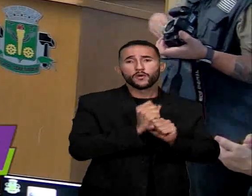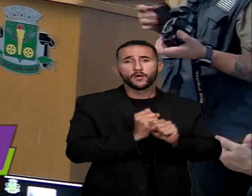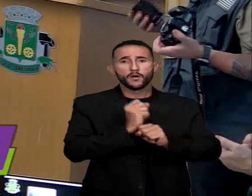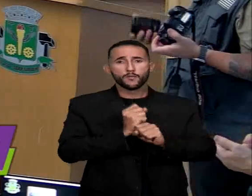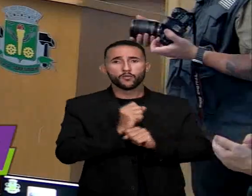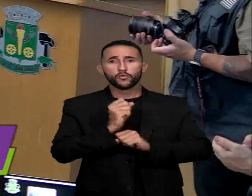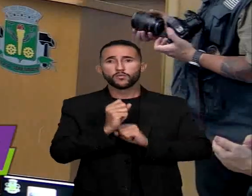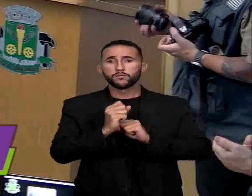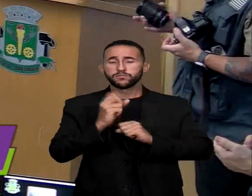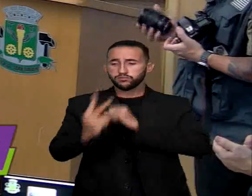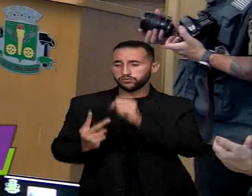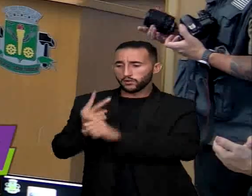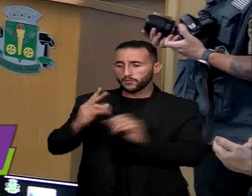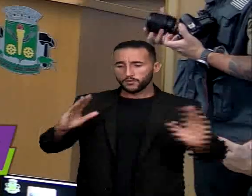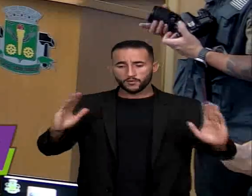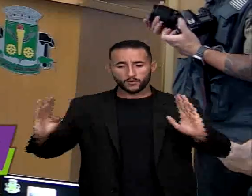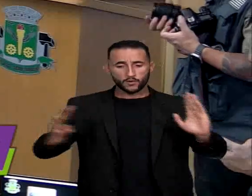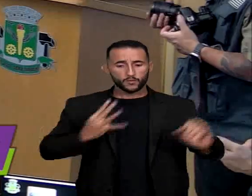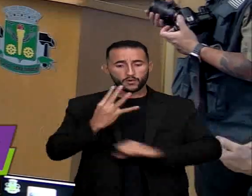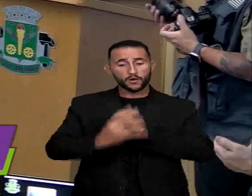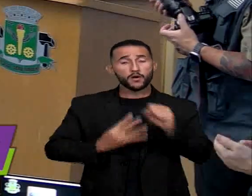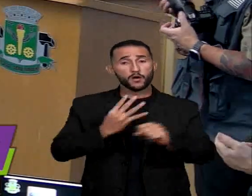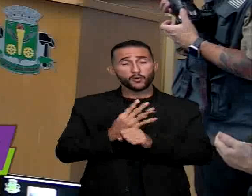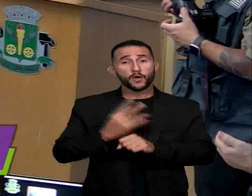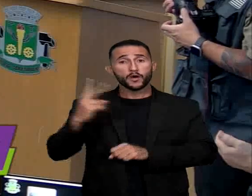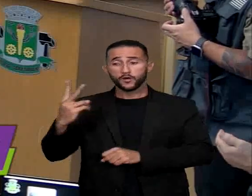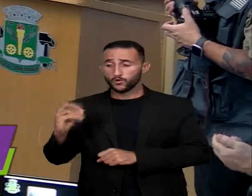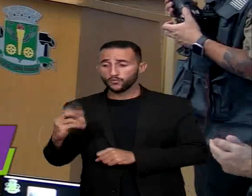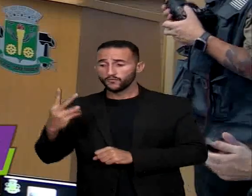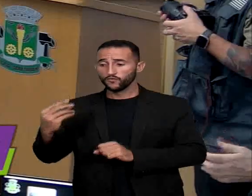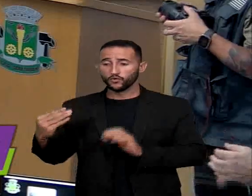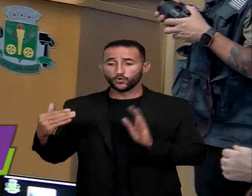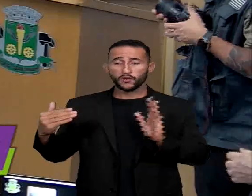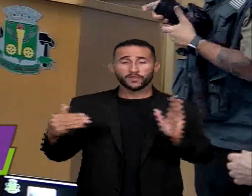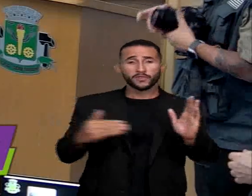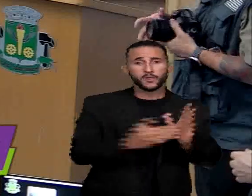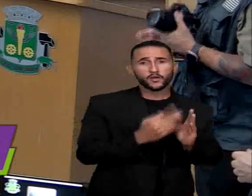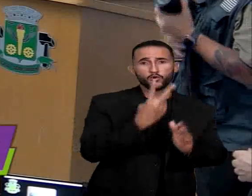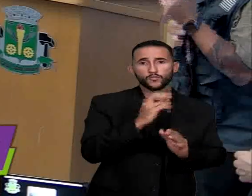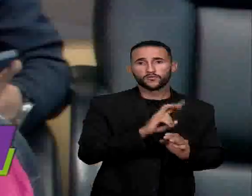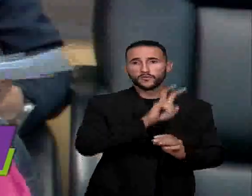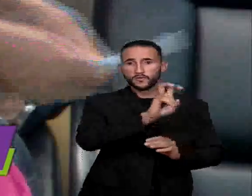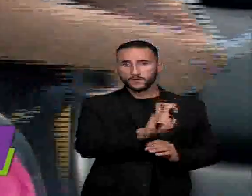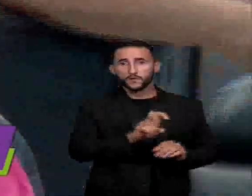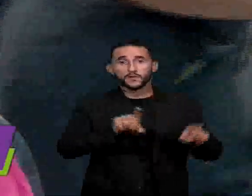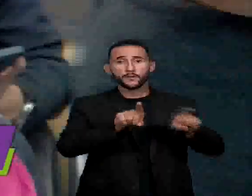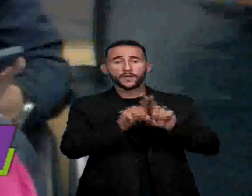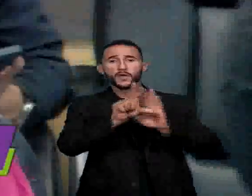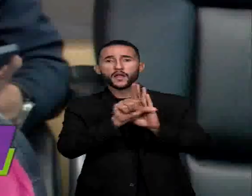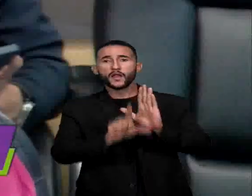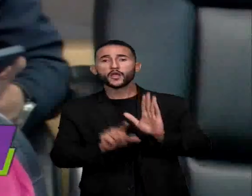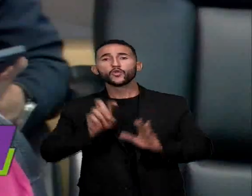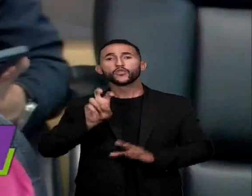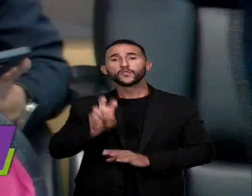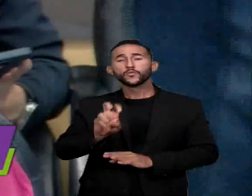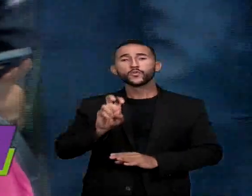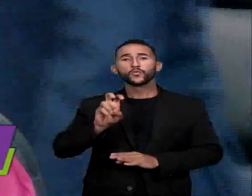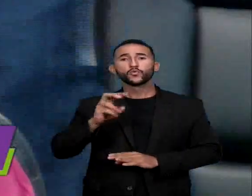de Osasco para o quadriênio compreendido entre 2022 e 2025 e a lei número